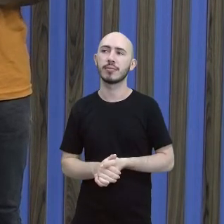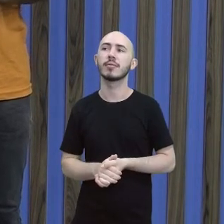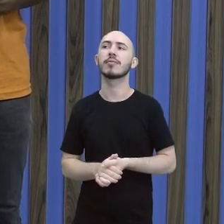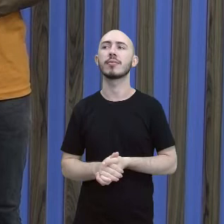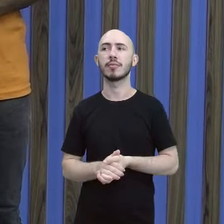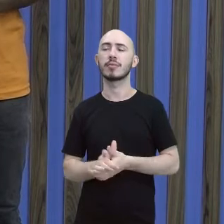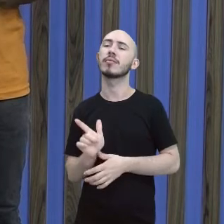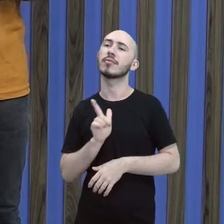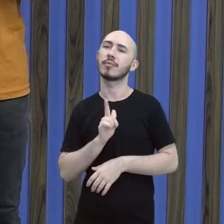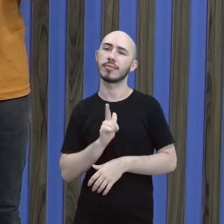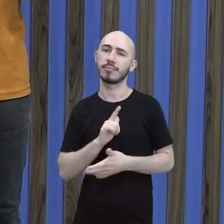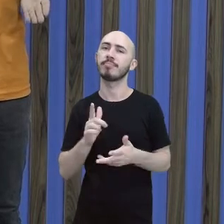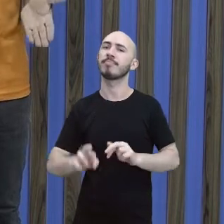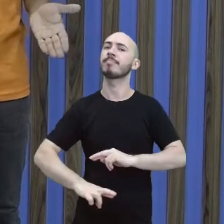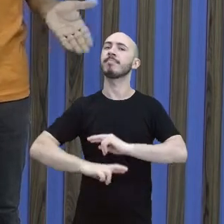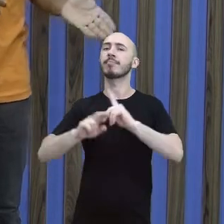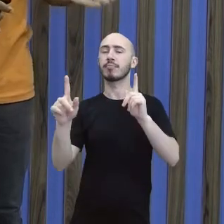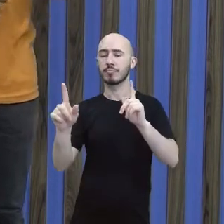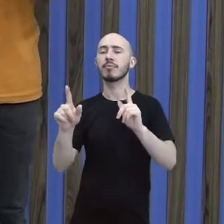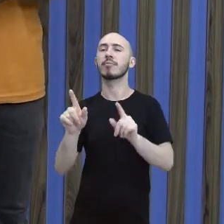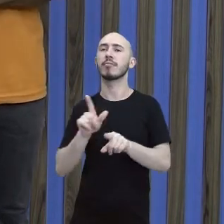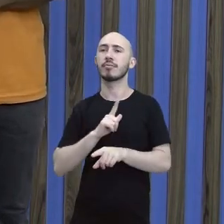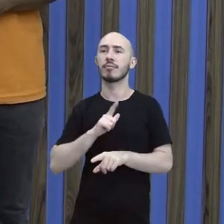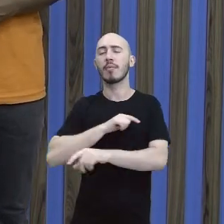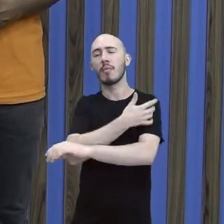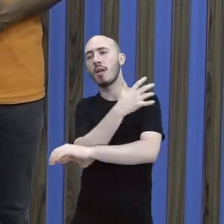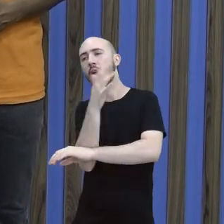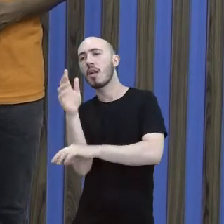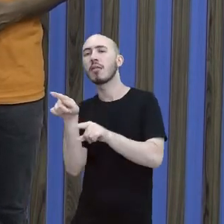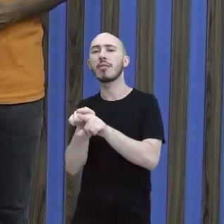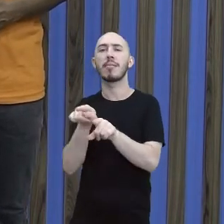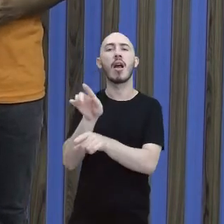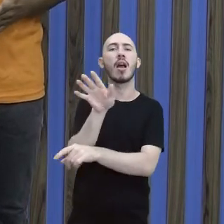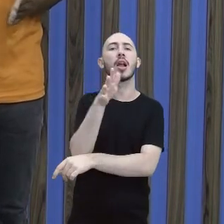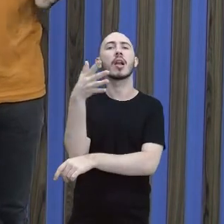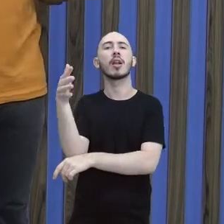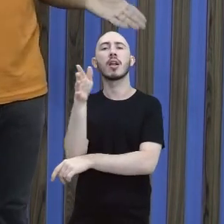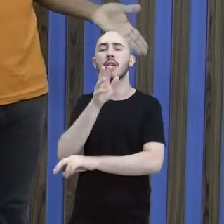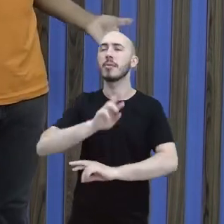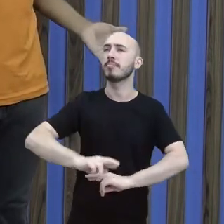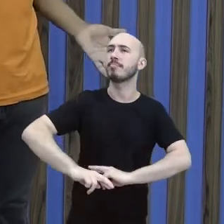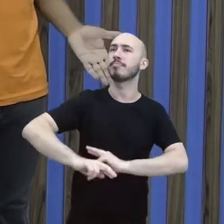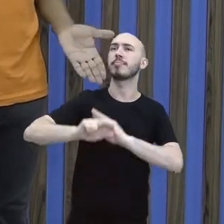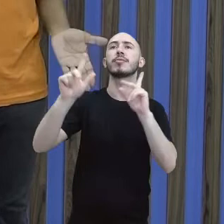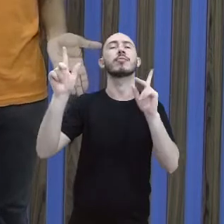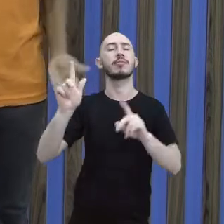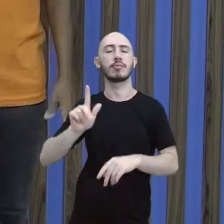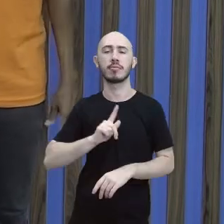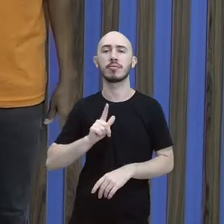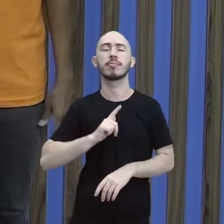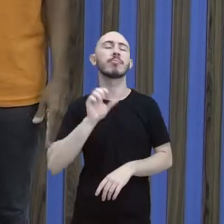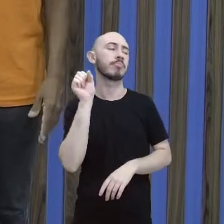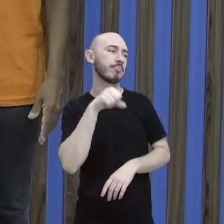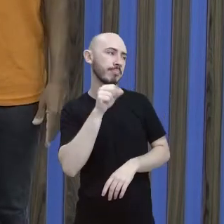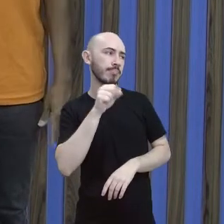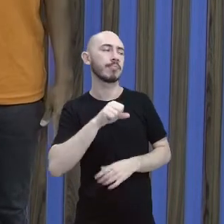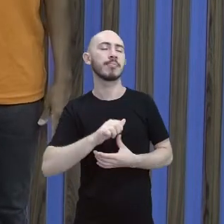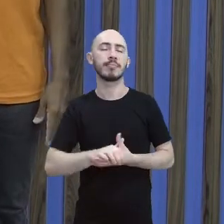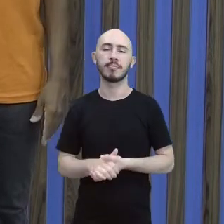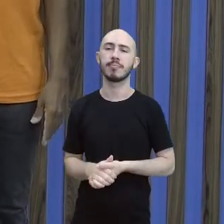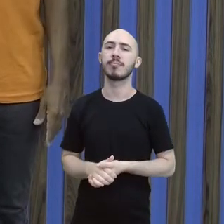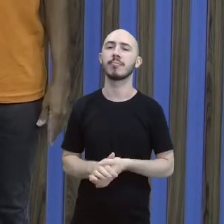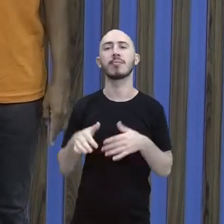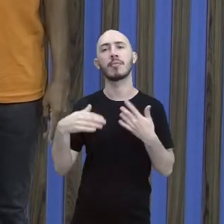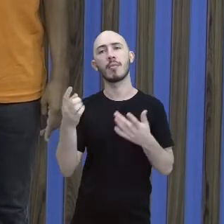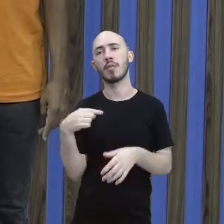dos trópicos, né? Então, a gente vê vegetação diferente e clima um pouquinho diferente, pouquinho não, muito diferenciado, muito diferenciado, né? Diferenciado. Tá?